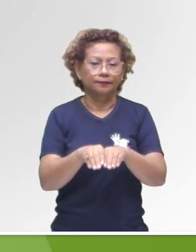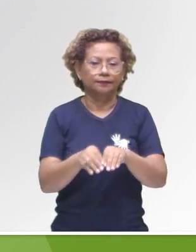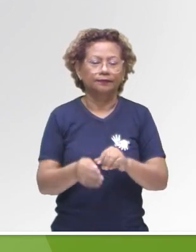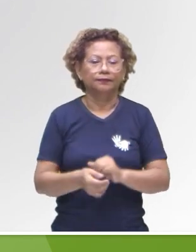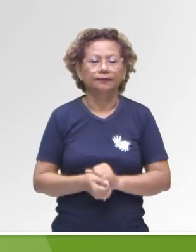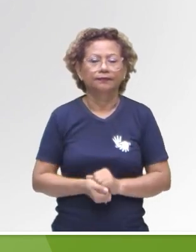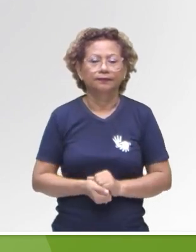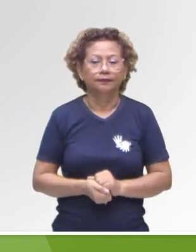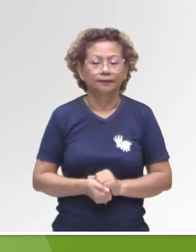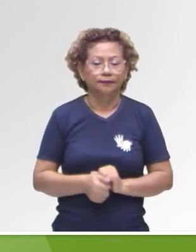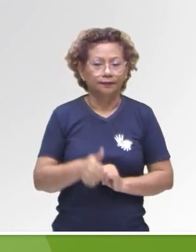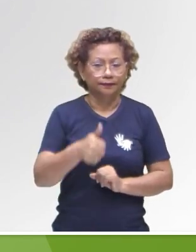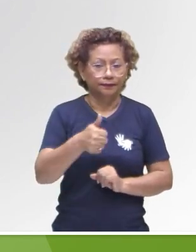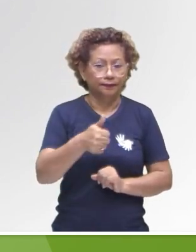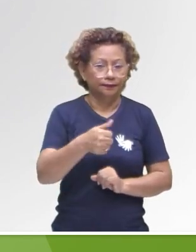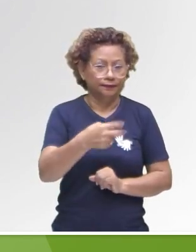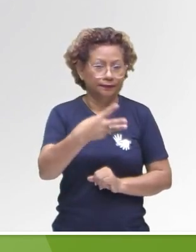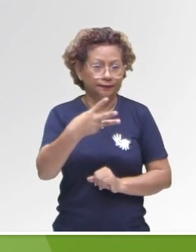13,71